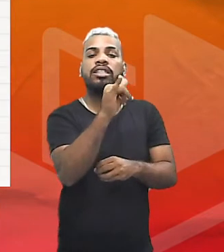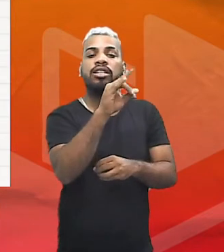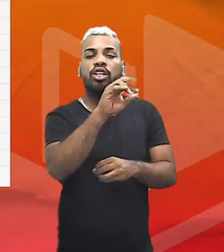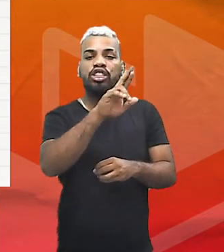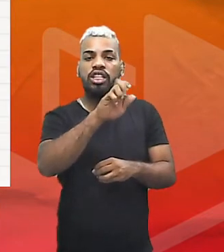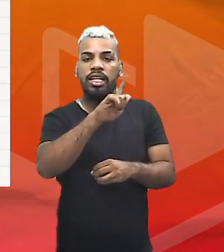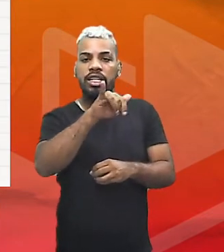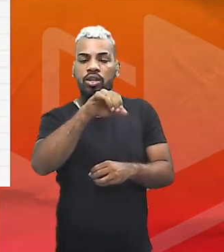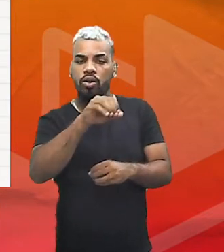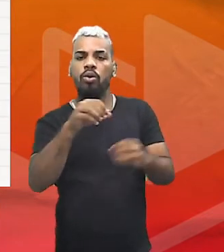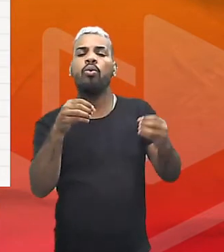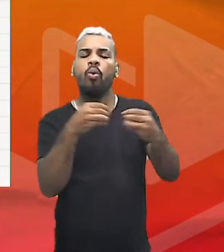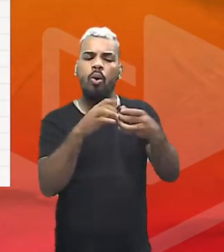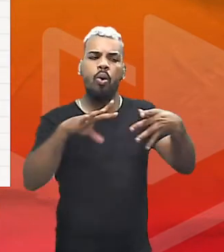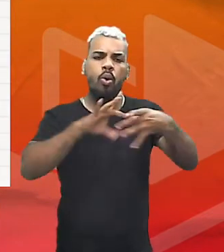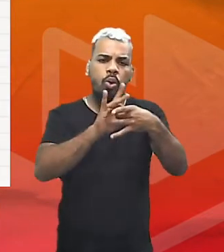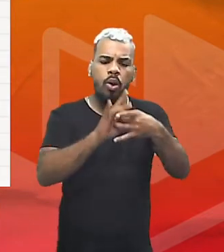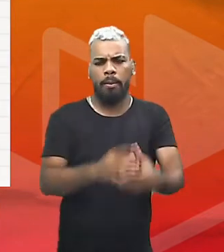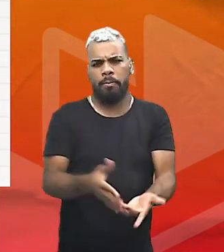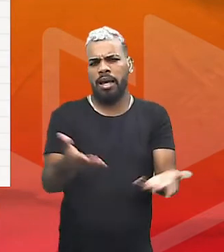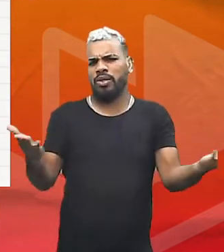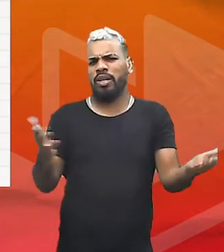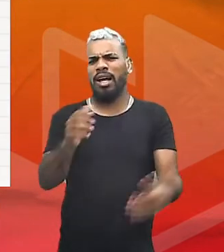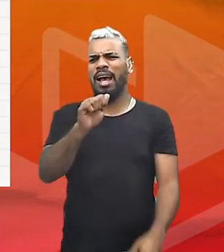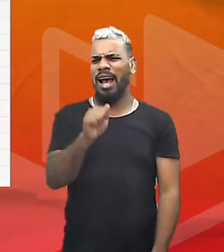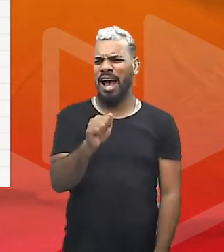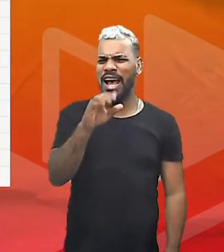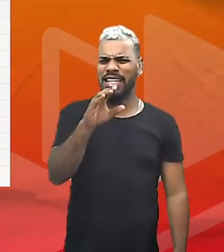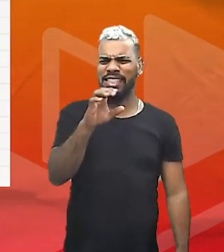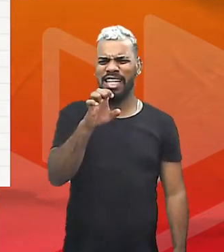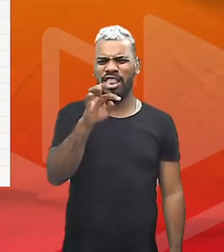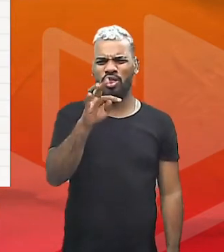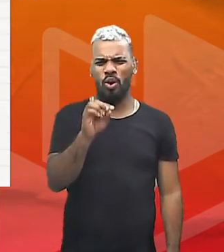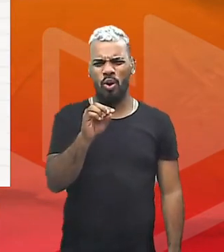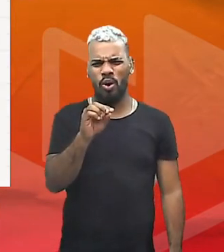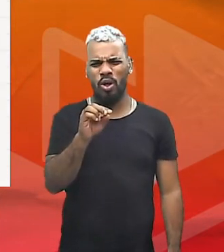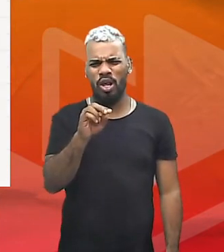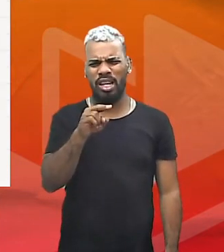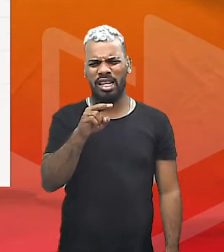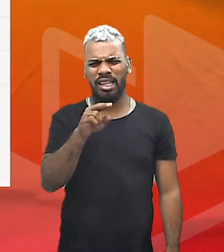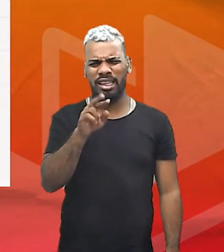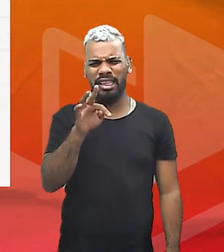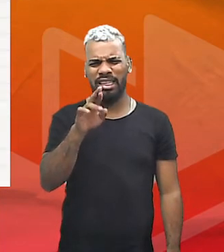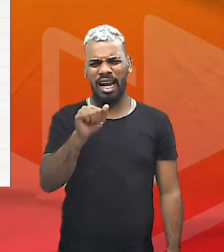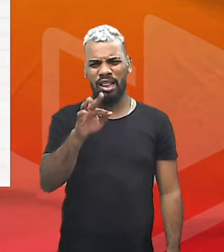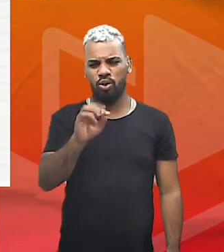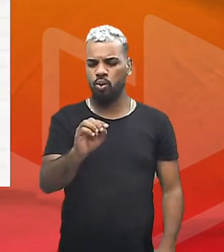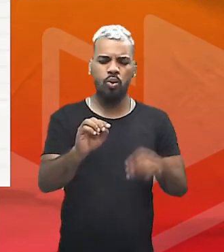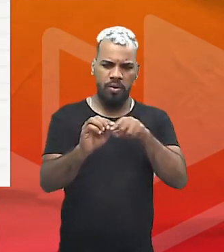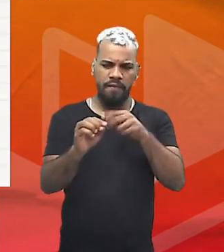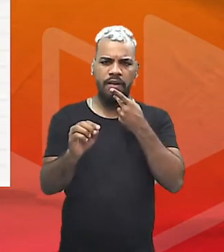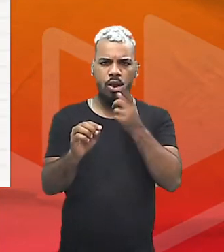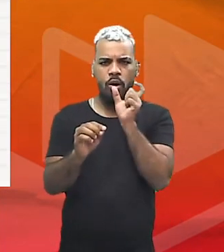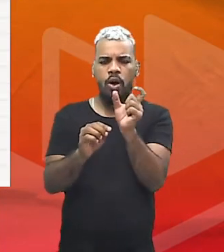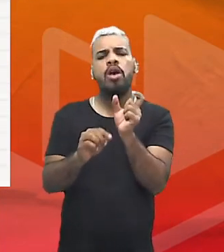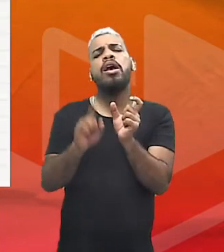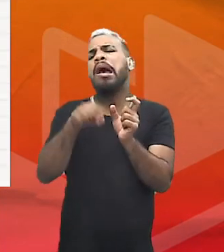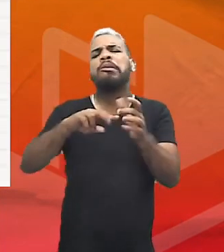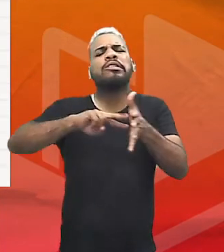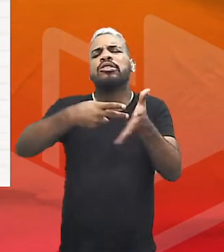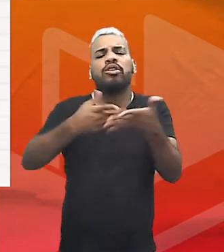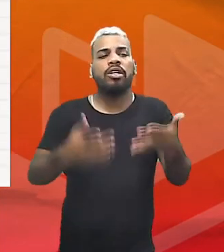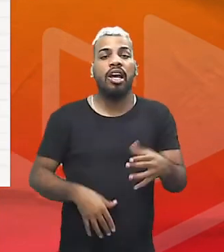um tubarão mas o que é um aceptor aceptor é que segura o hidrogênio Então veja o nave ele vai lá